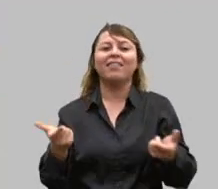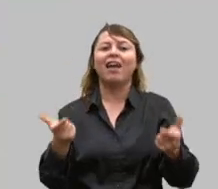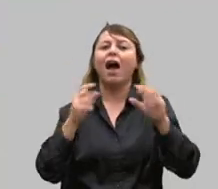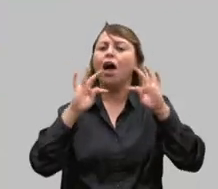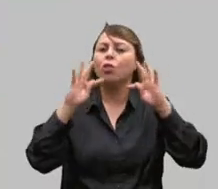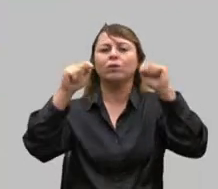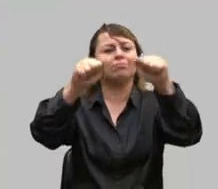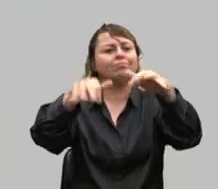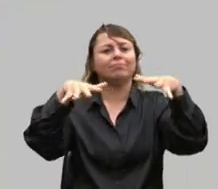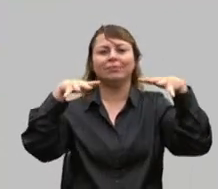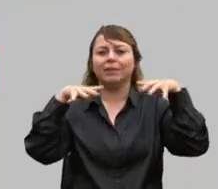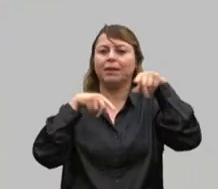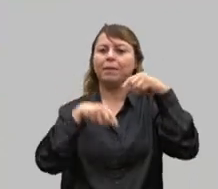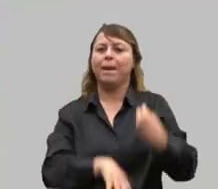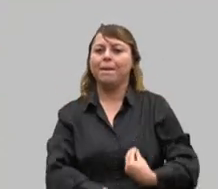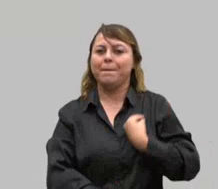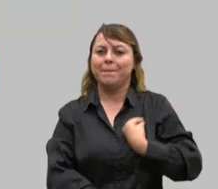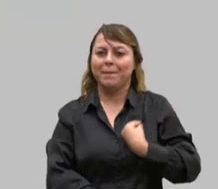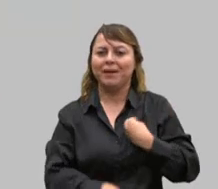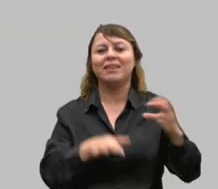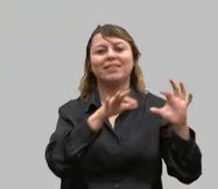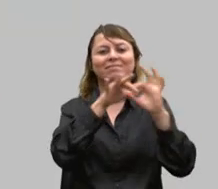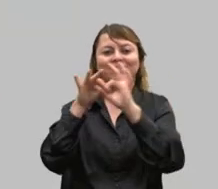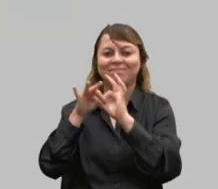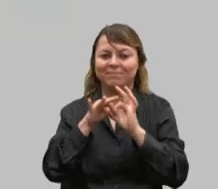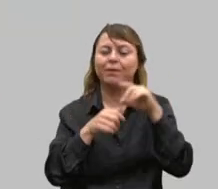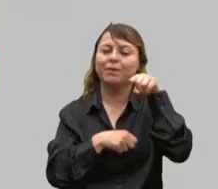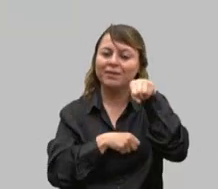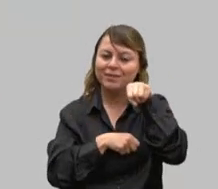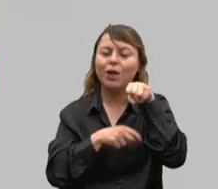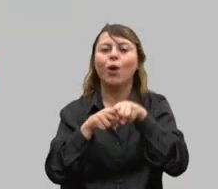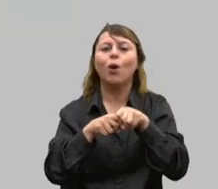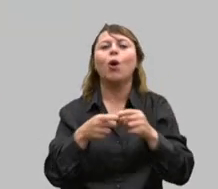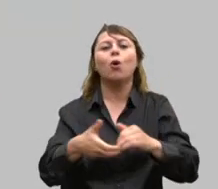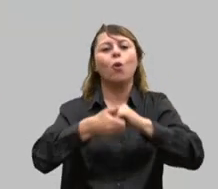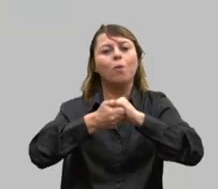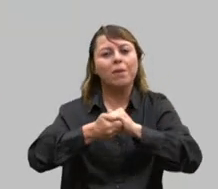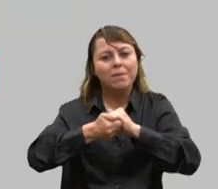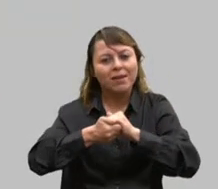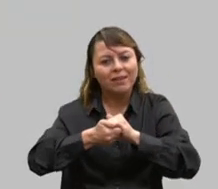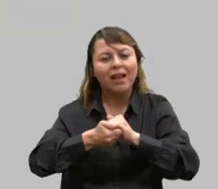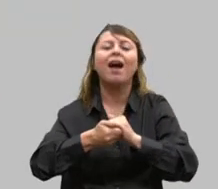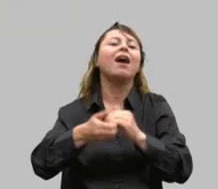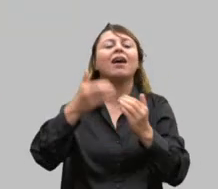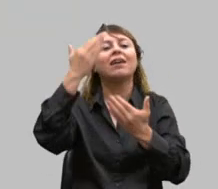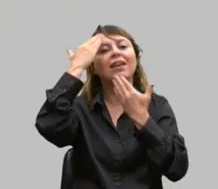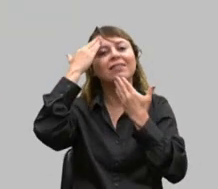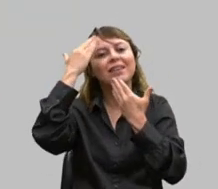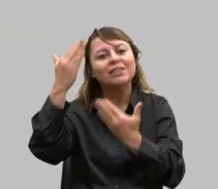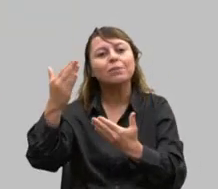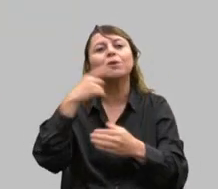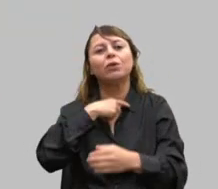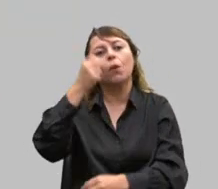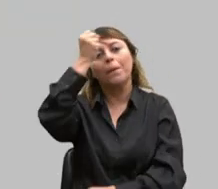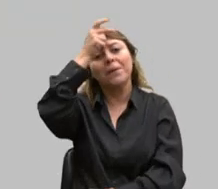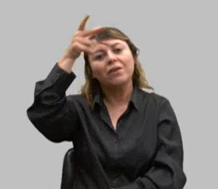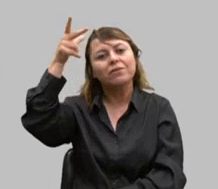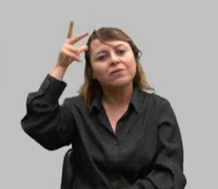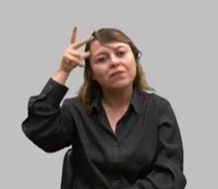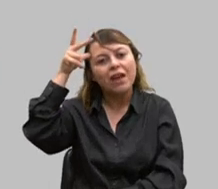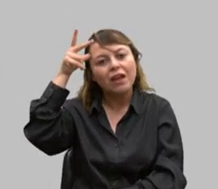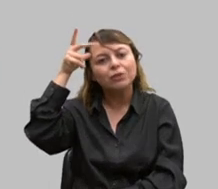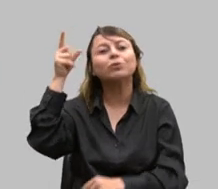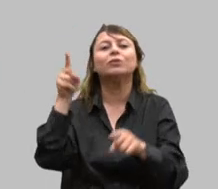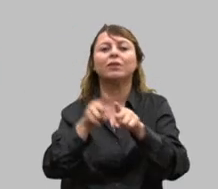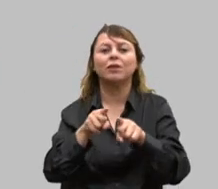câmaras municipais parceiras Parabéns sua fala cumprimento aqui a presença agradeça presença do prefeito de mais de Deus de